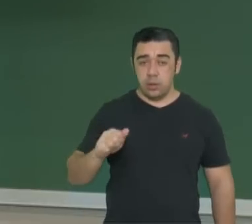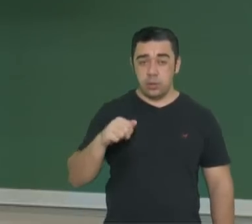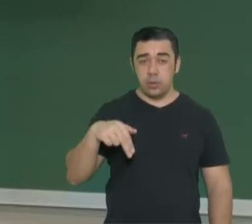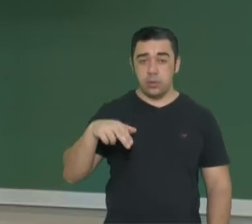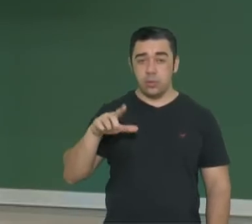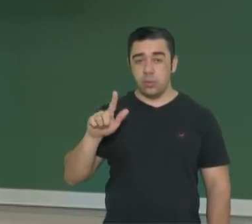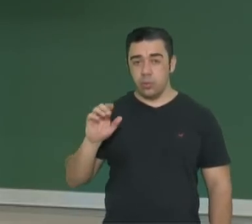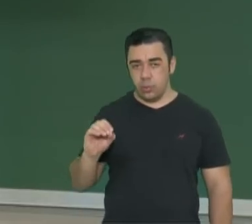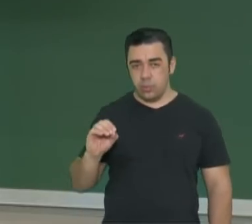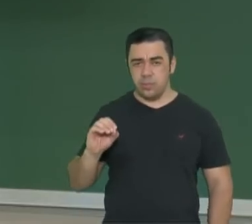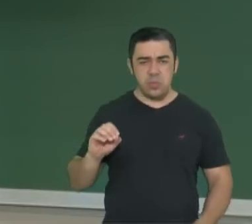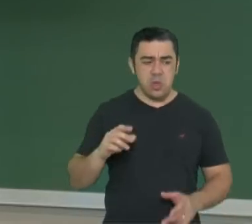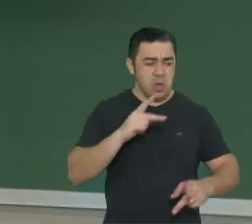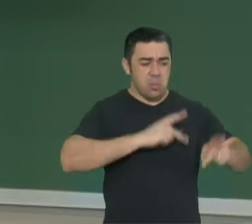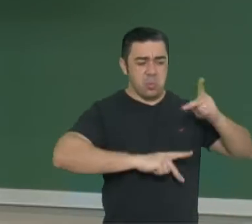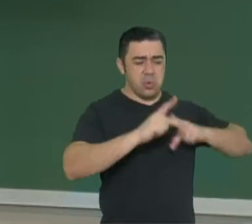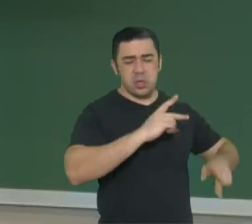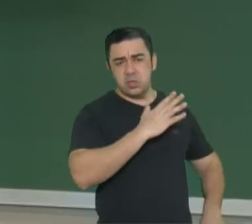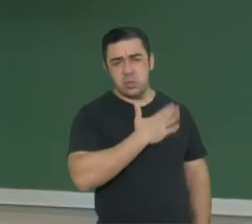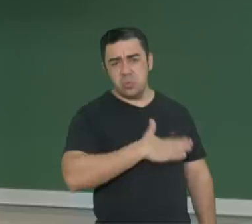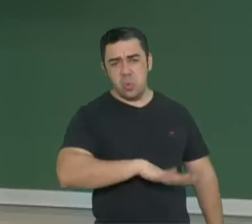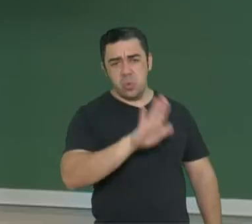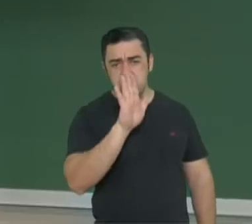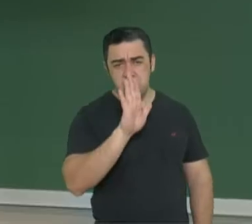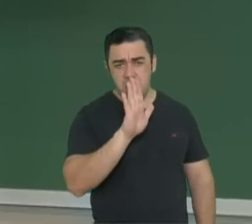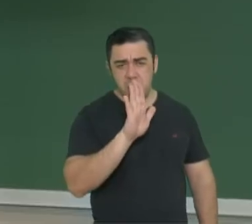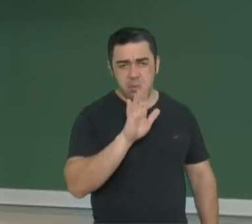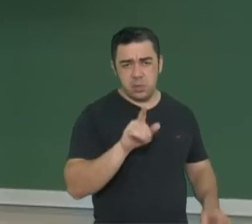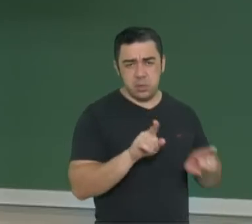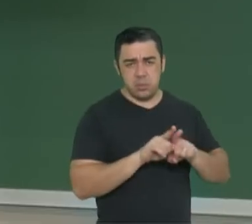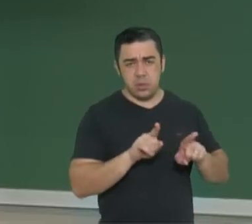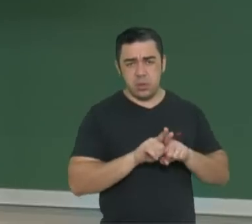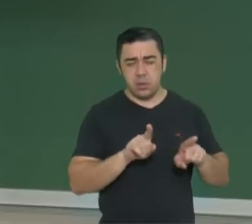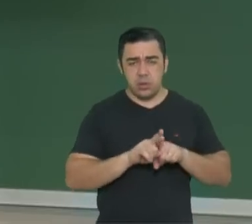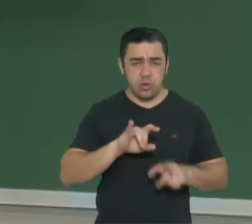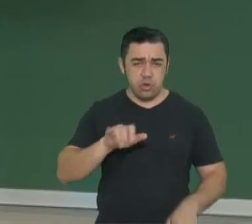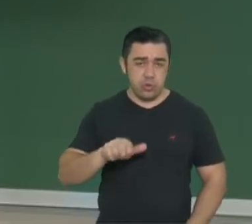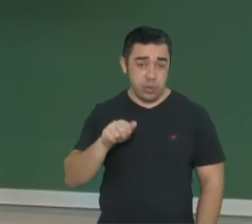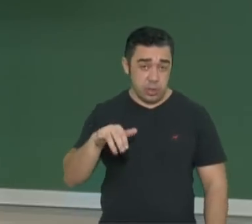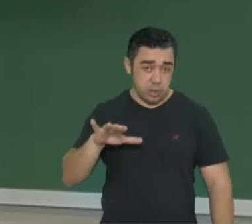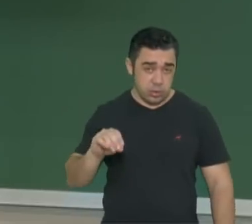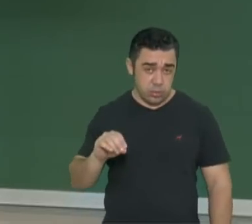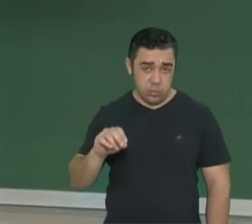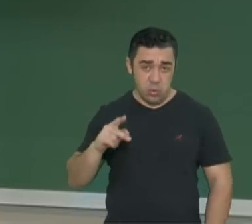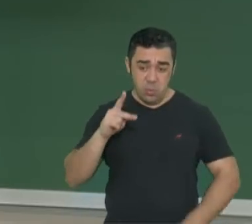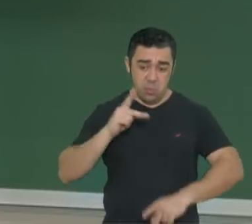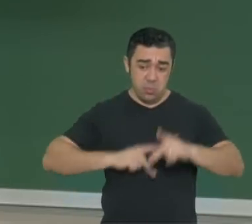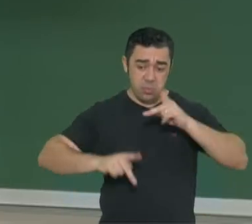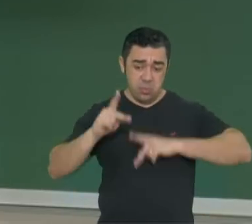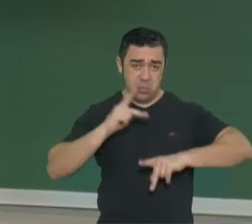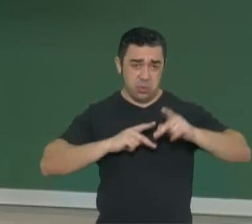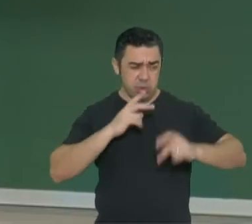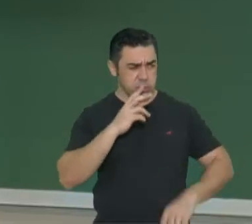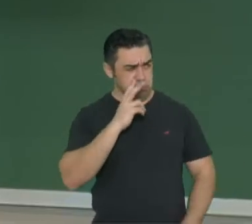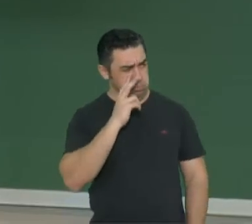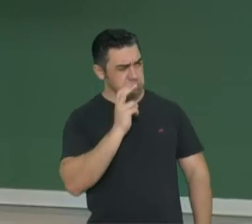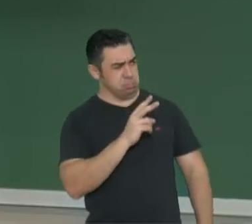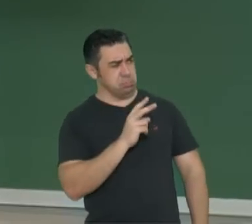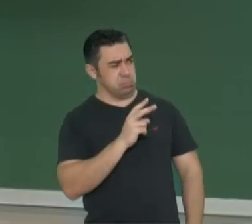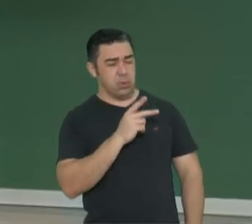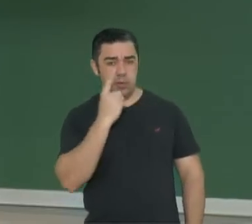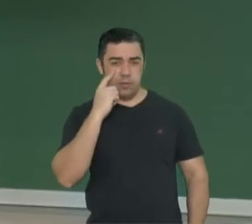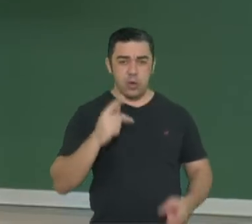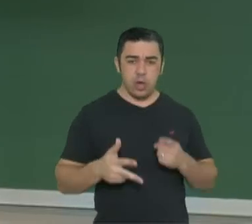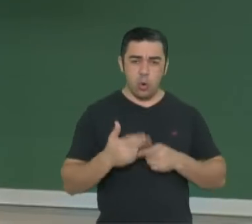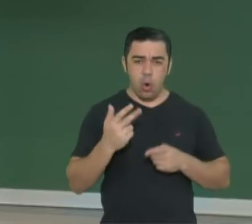Baixa popularidade. O Jânio Quadros, em virtude dessas políticas de austeridade e corte de